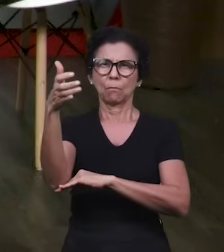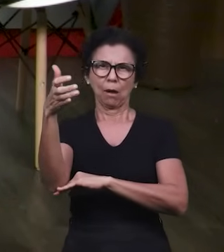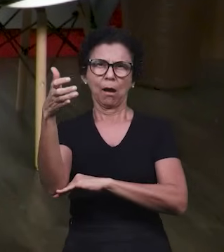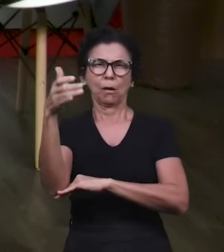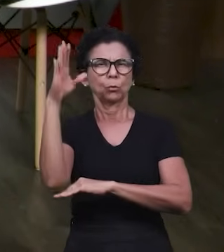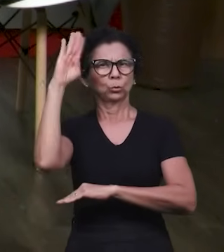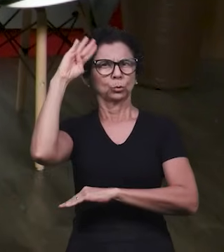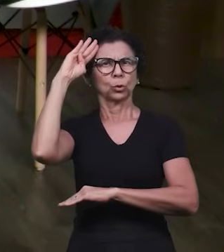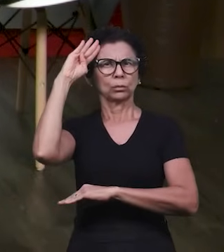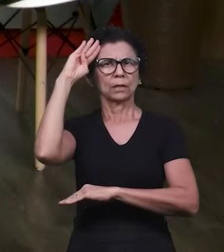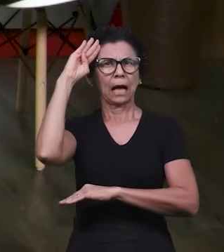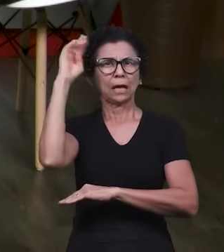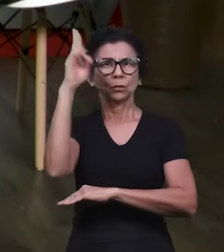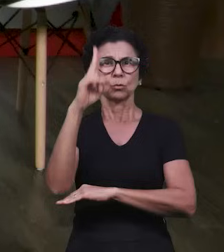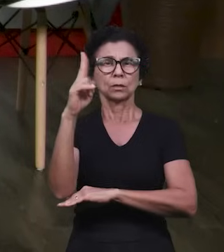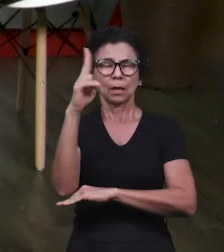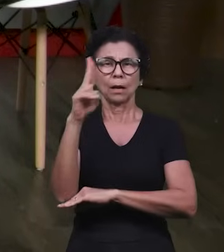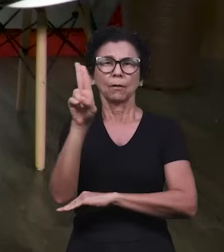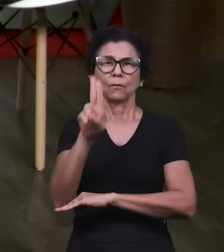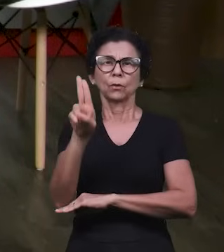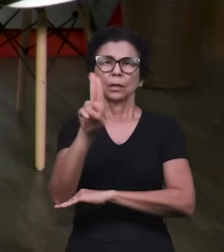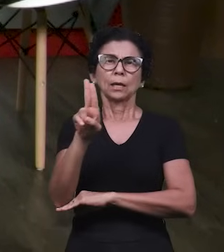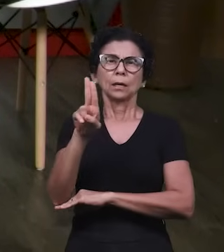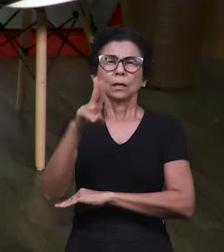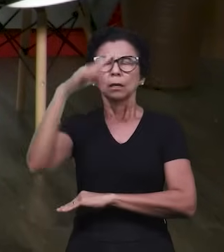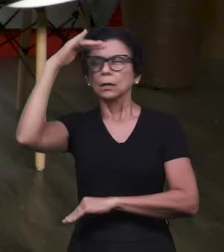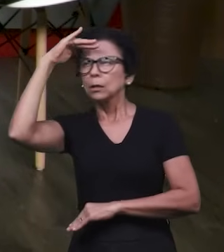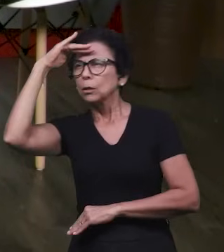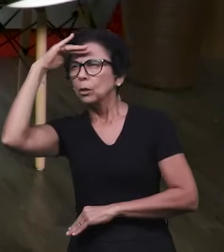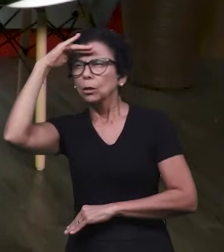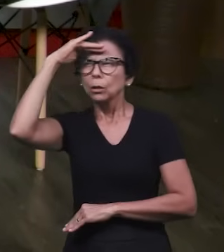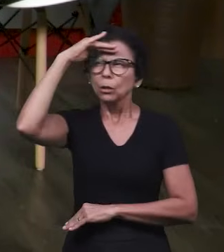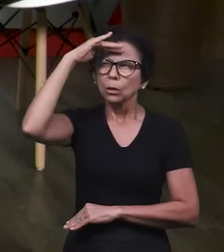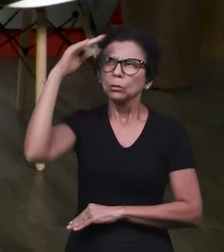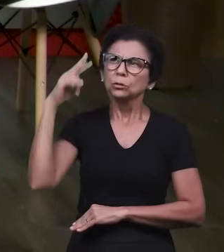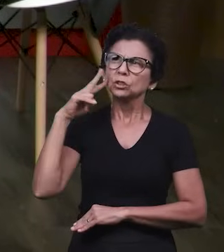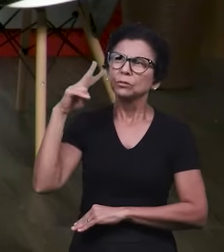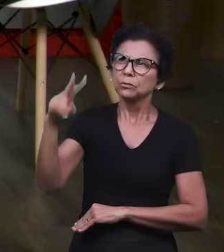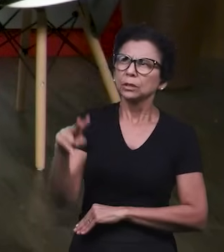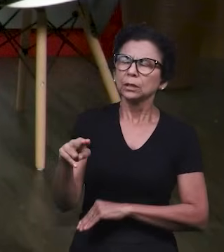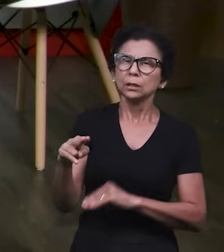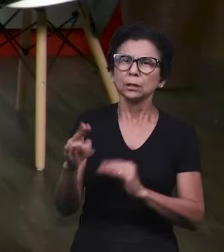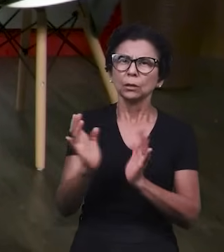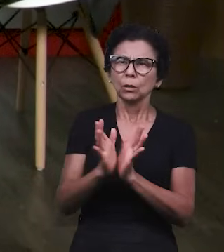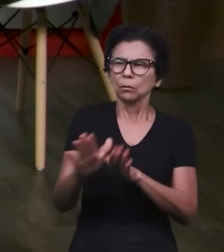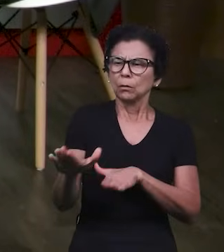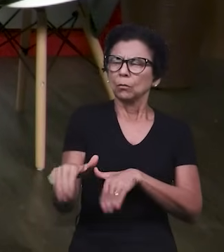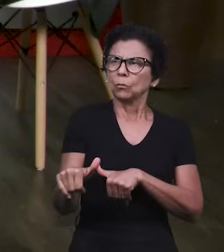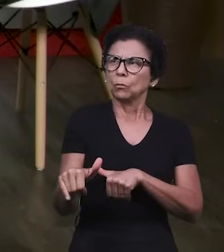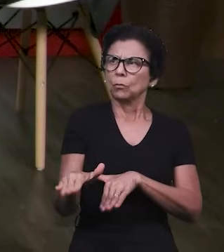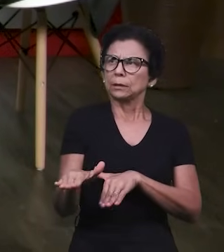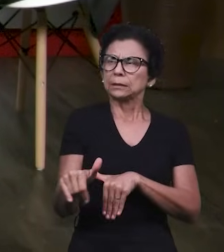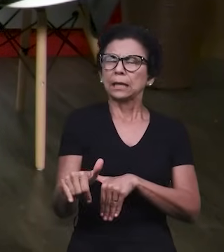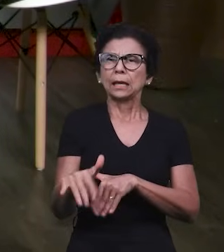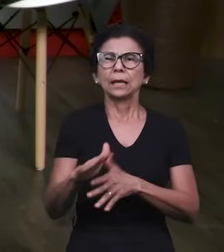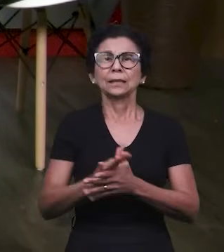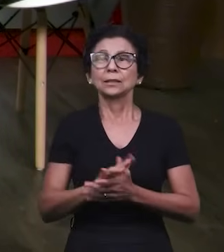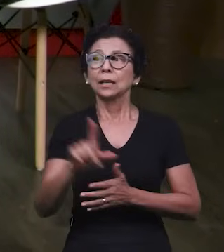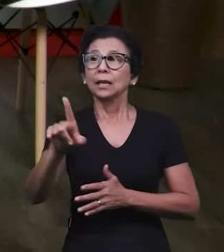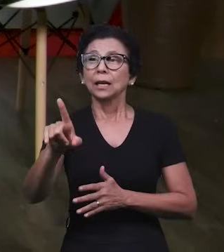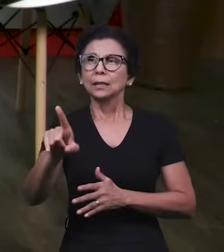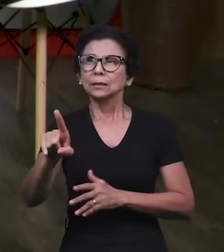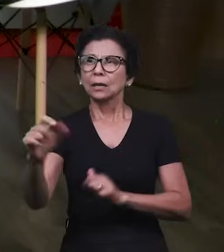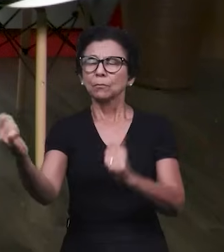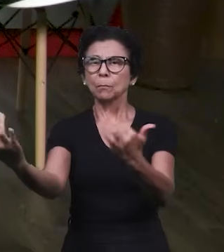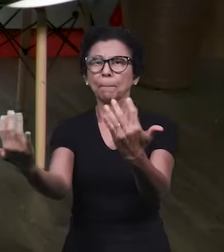soldados carregavam para identificação ao longe daquele exército. Quando eles voltavam, então havia aquele toque específico